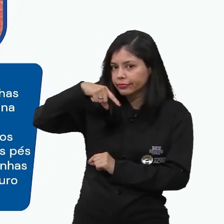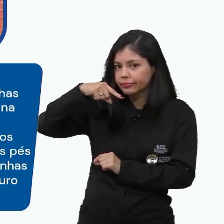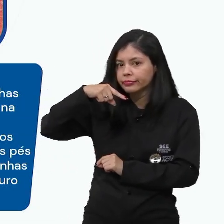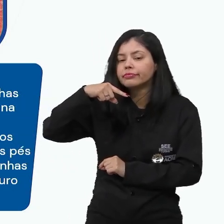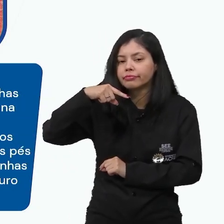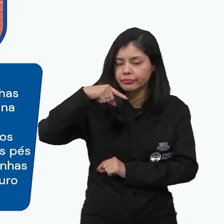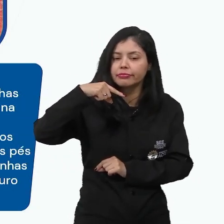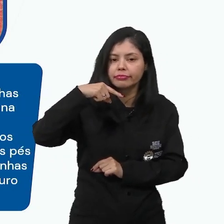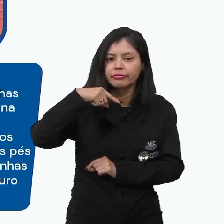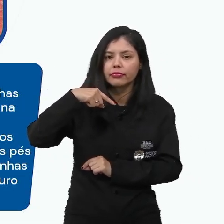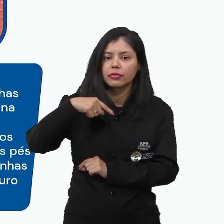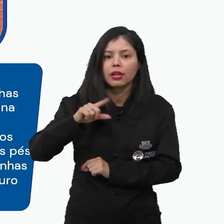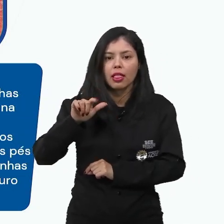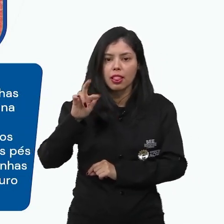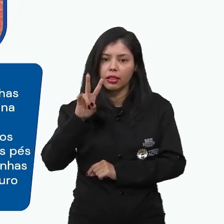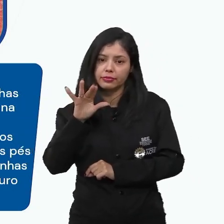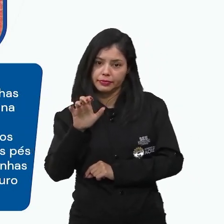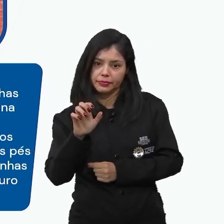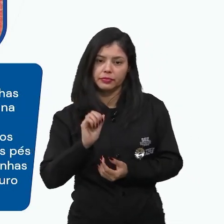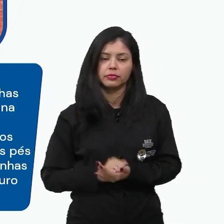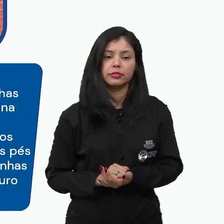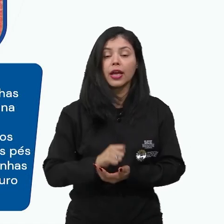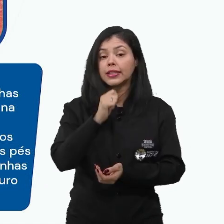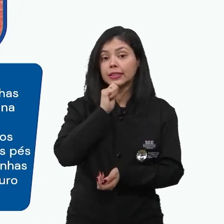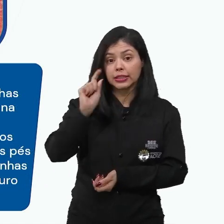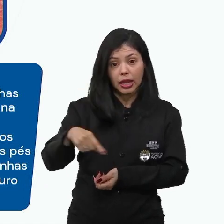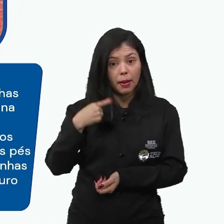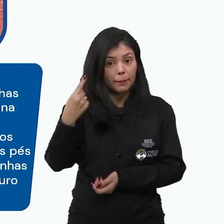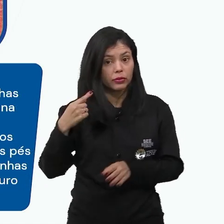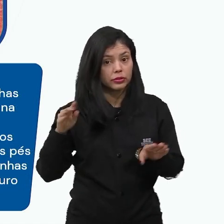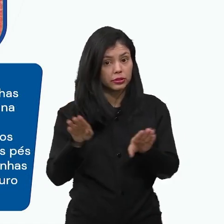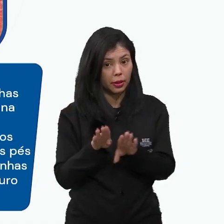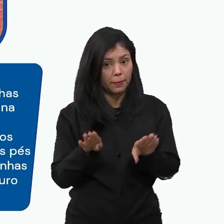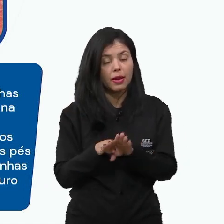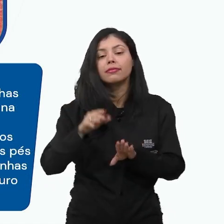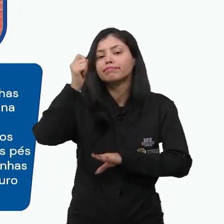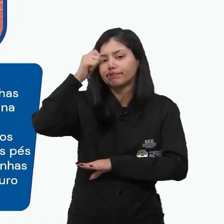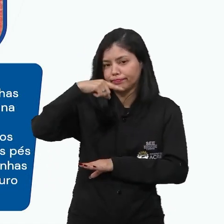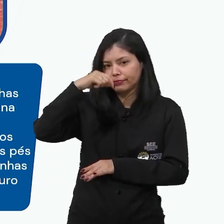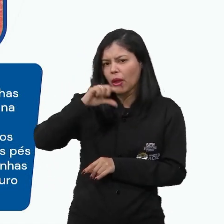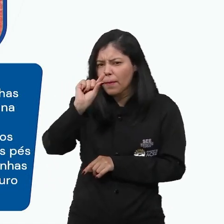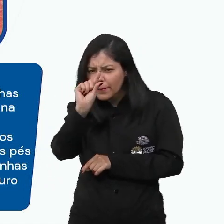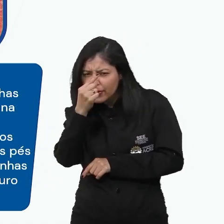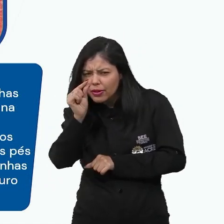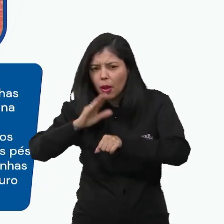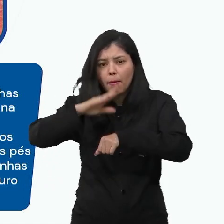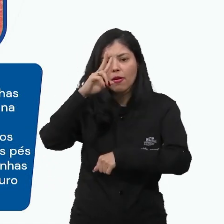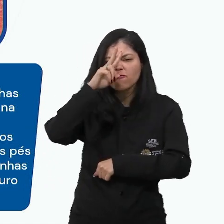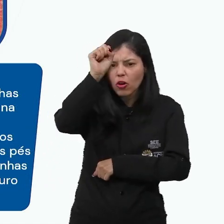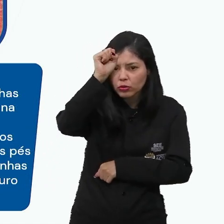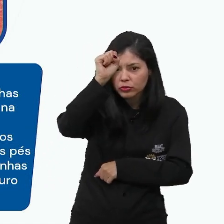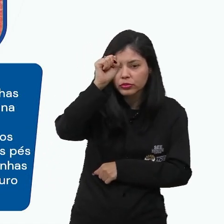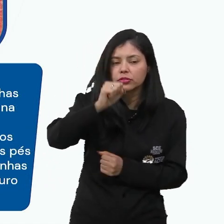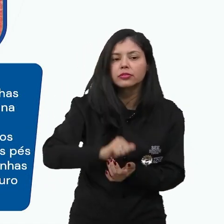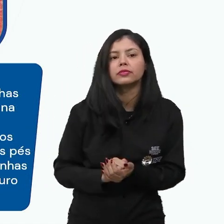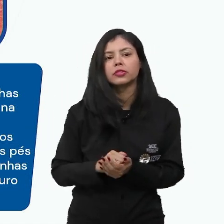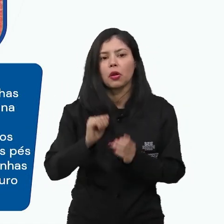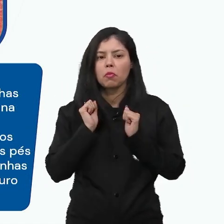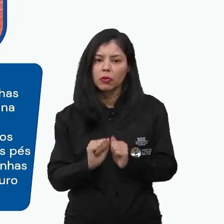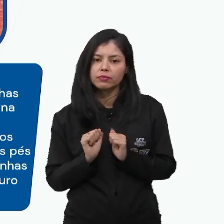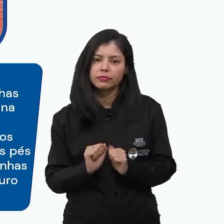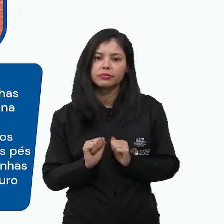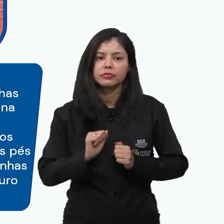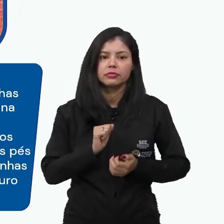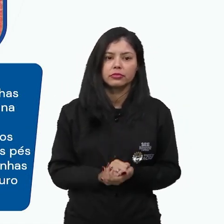é a gripe mais levinha. E aí depois a gente já tem aquela gripe, que é uma gripe um pouquinho mais forte, né, que a gente pode ficar